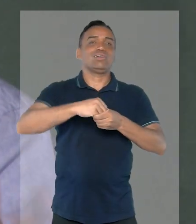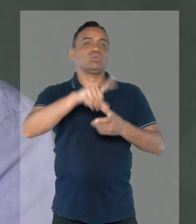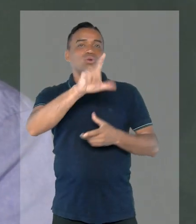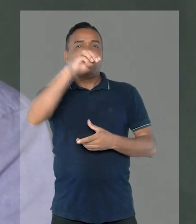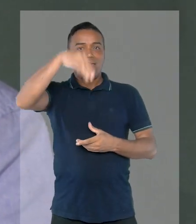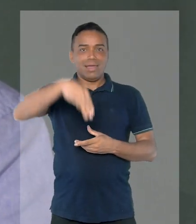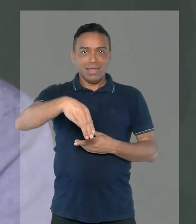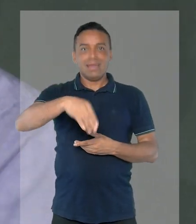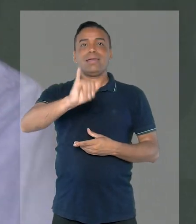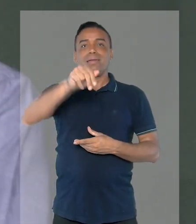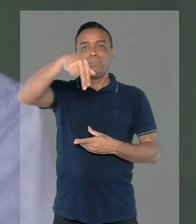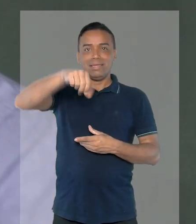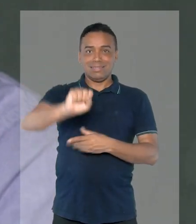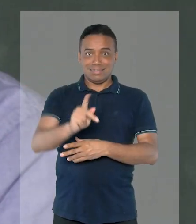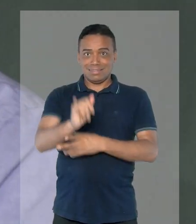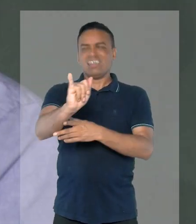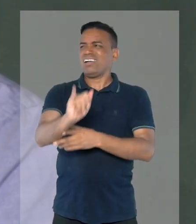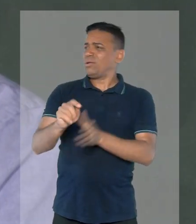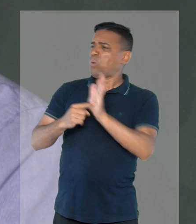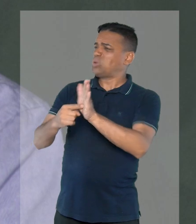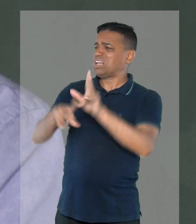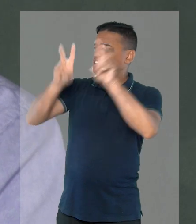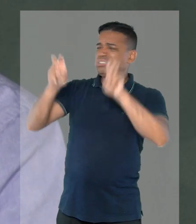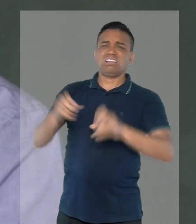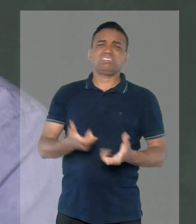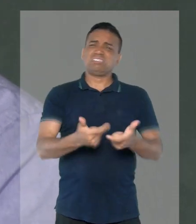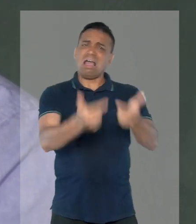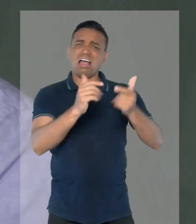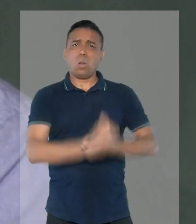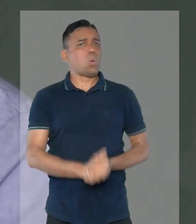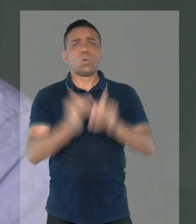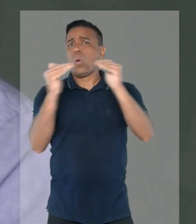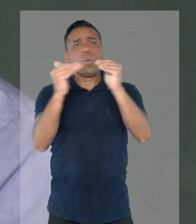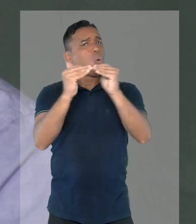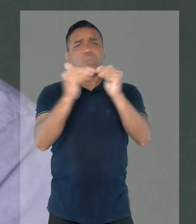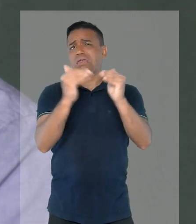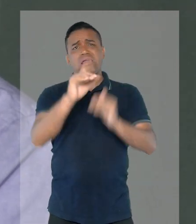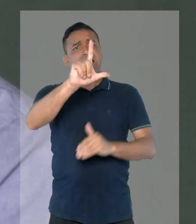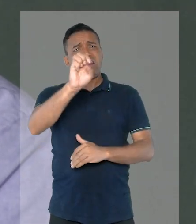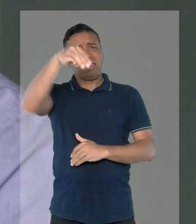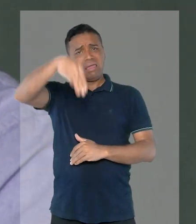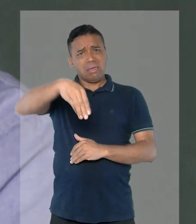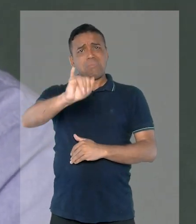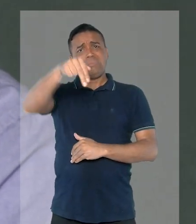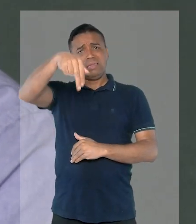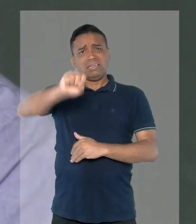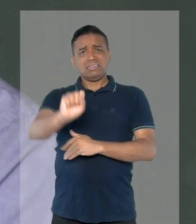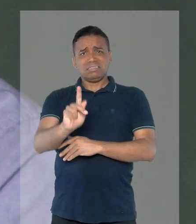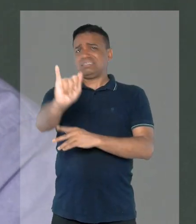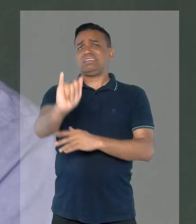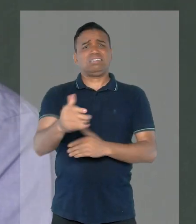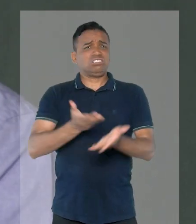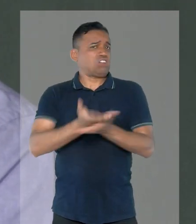Quando eu falei o título para o Jovino, ele achou aquilo um saco, assim. Ele falou: mas isso não tem menor cara de Leminski, assim, que coisa